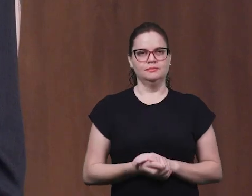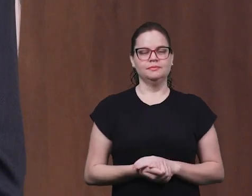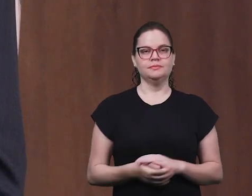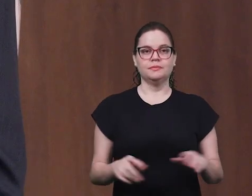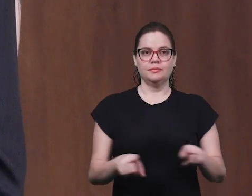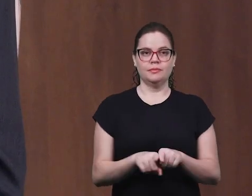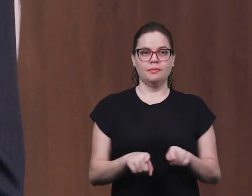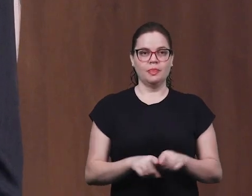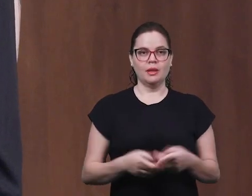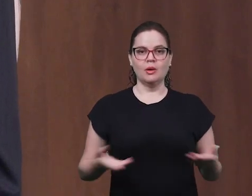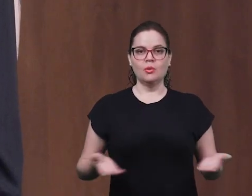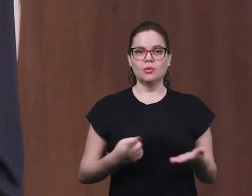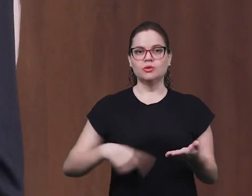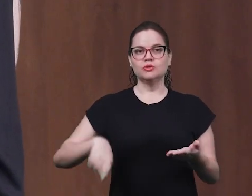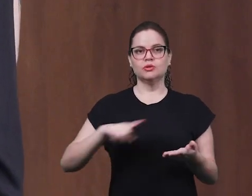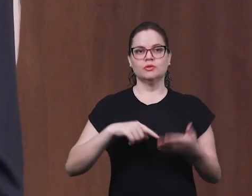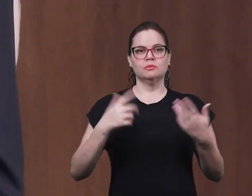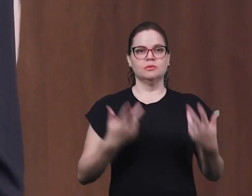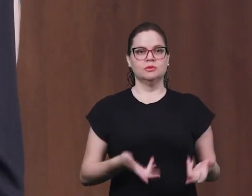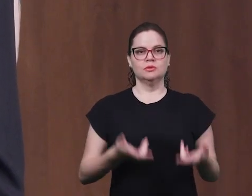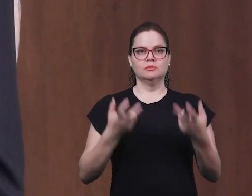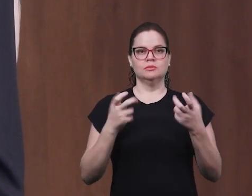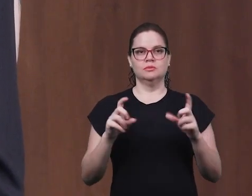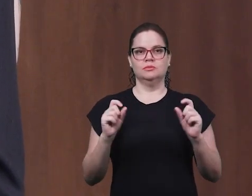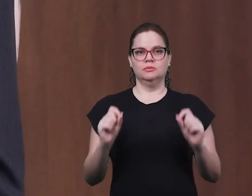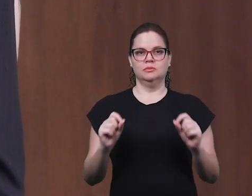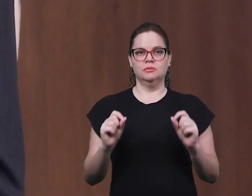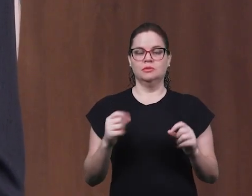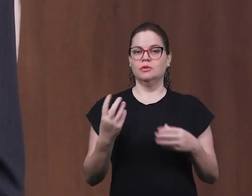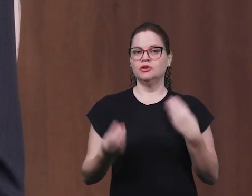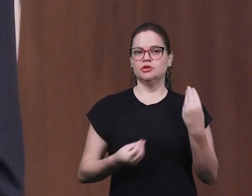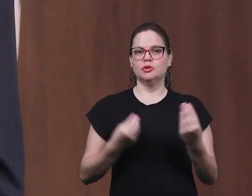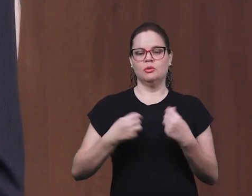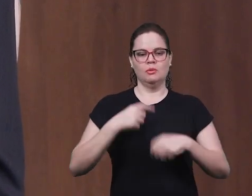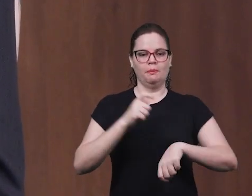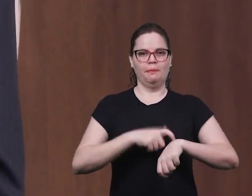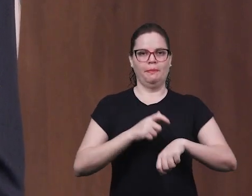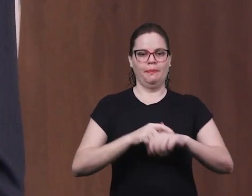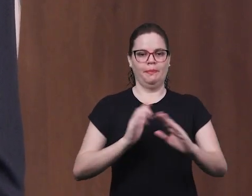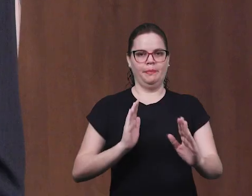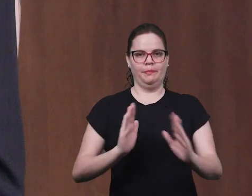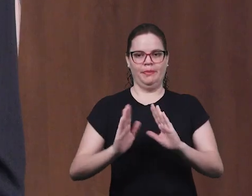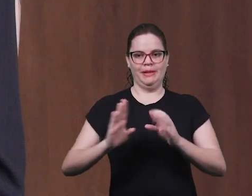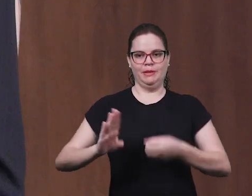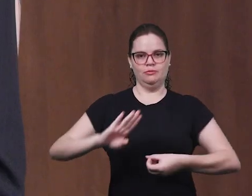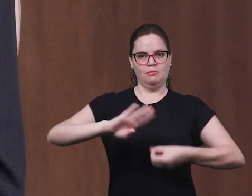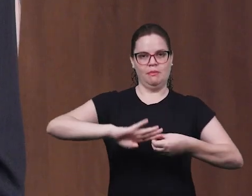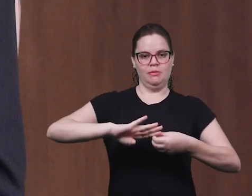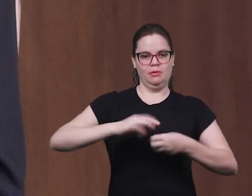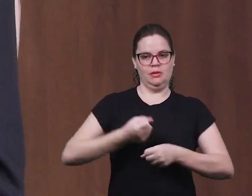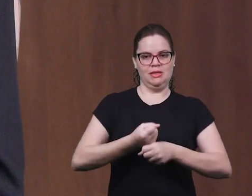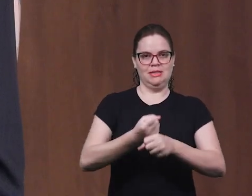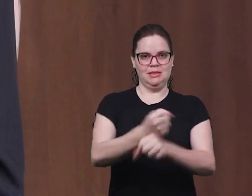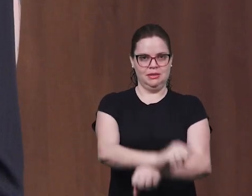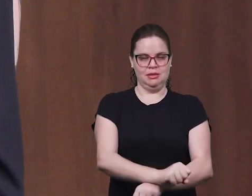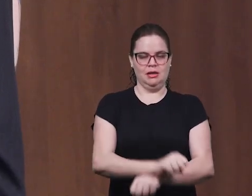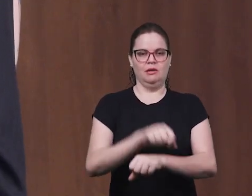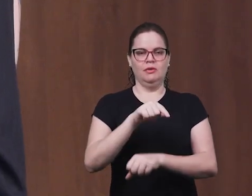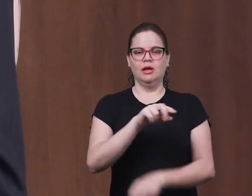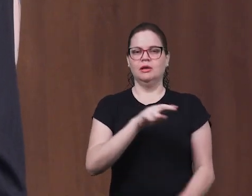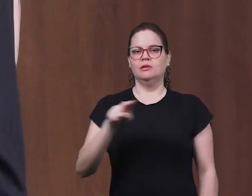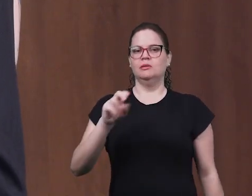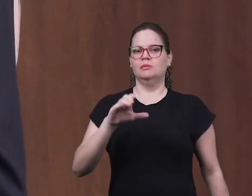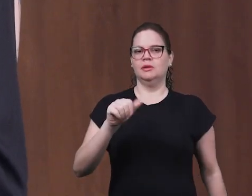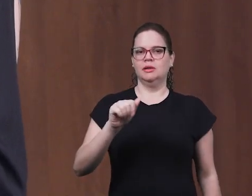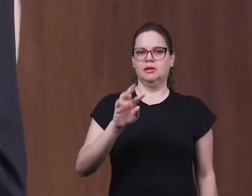ver também os tempos do cativeiro, que há 2 formas de contar. Nós